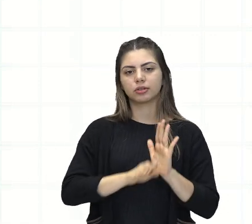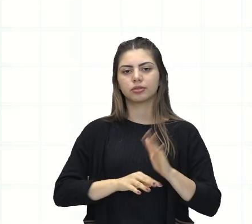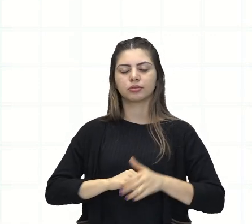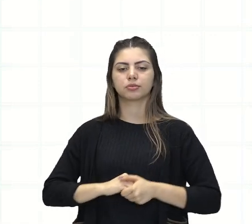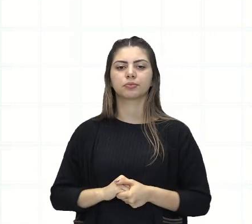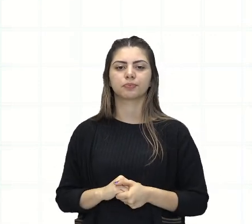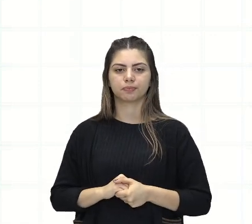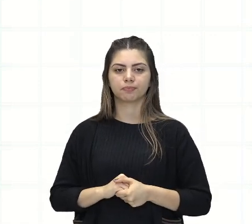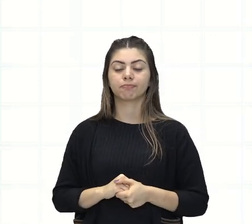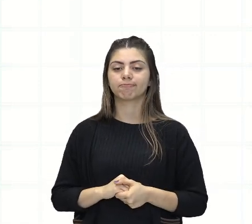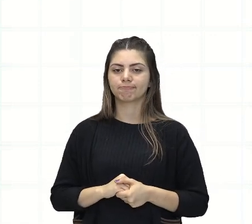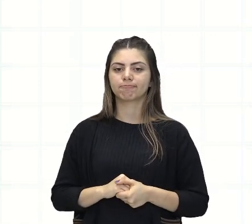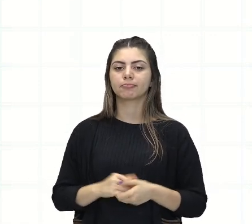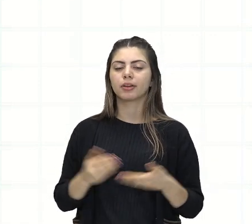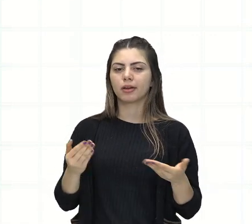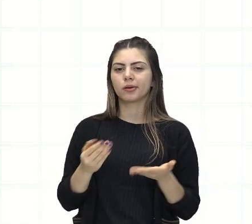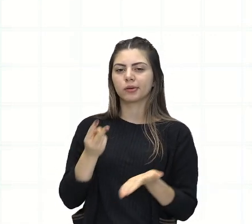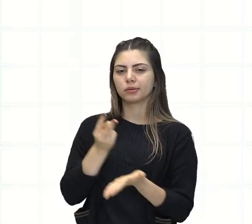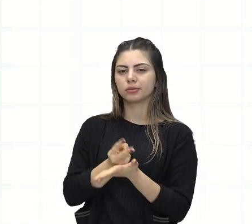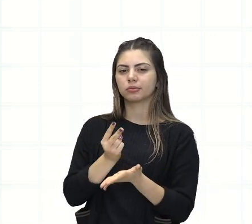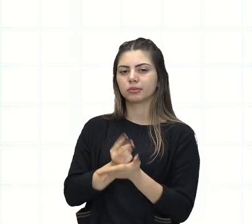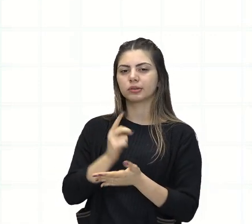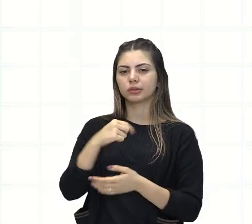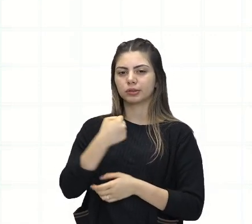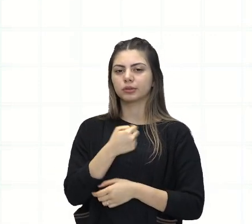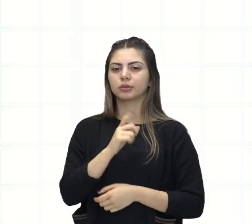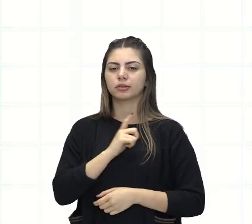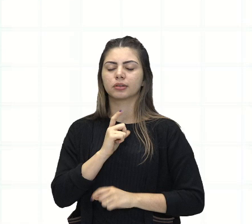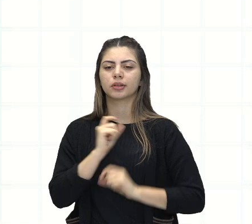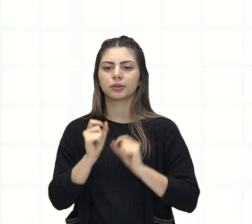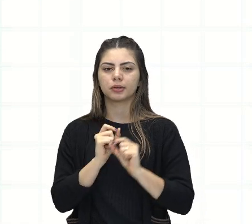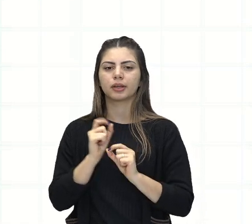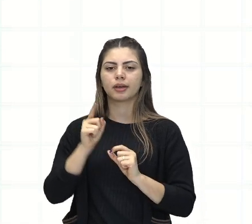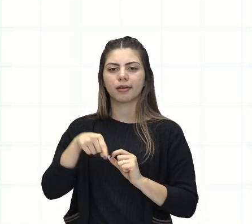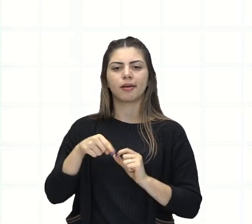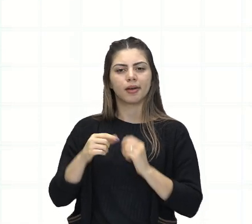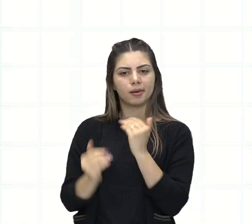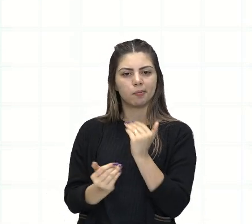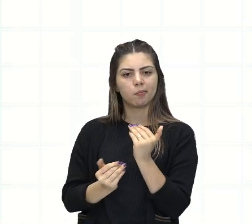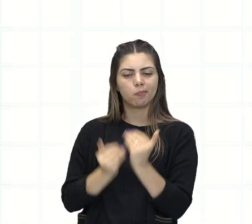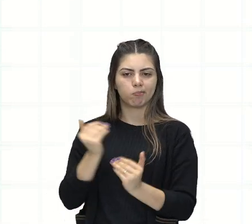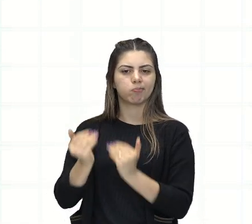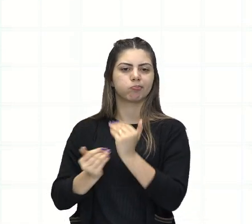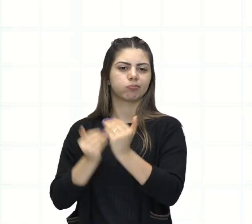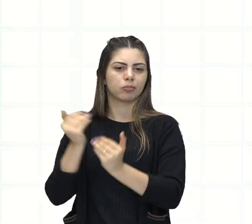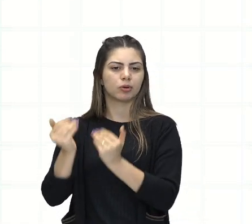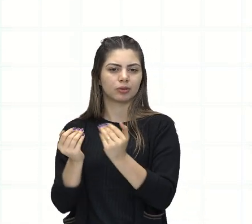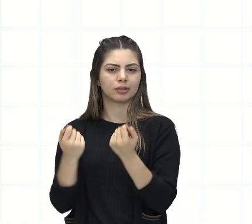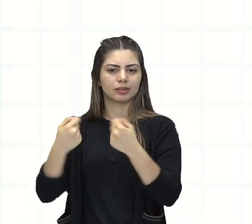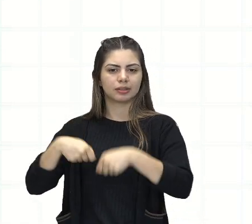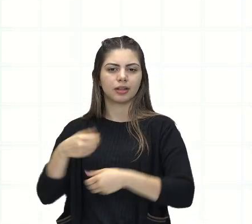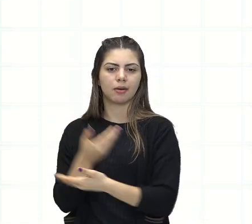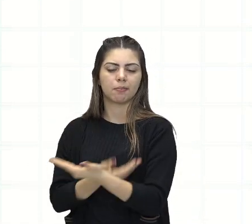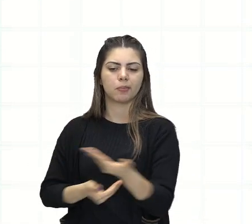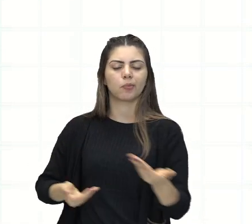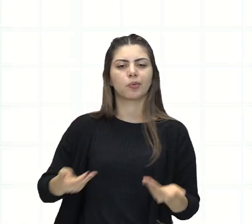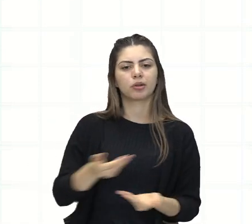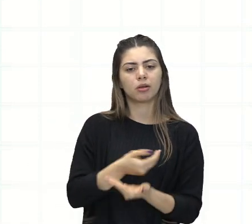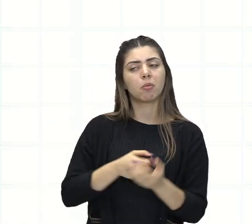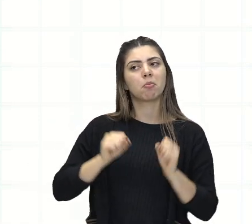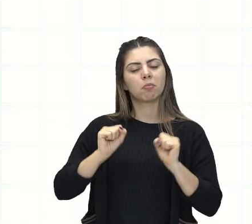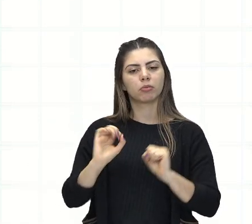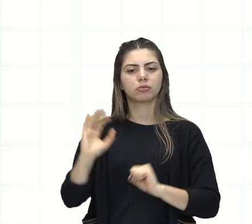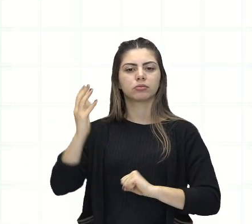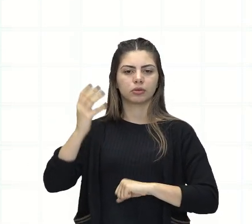aqui, por meio do qual efetivos processos de interação